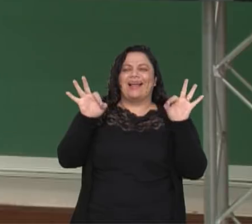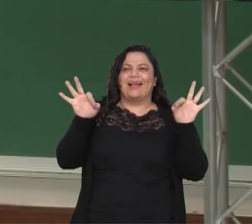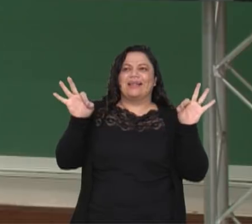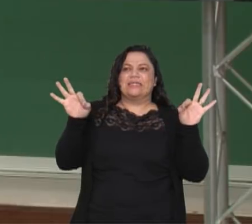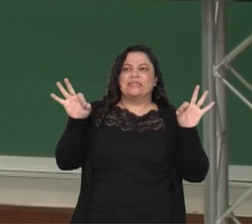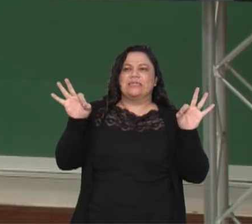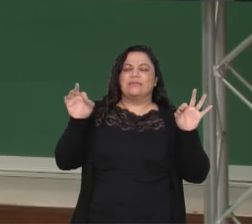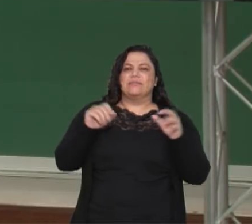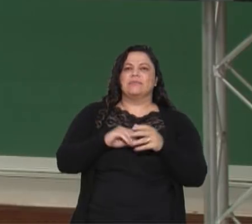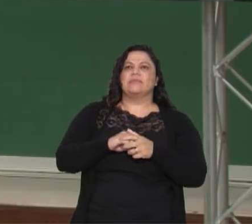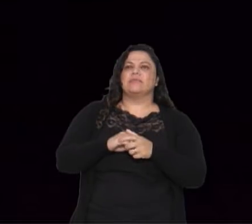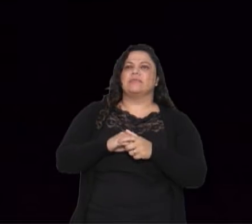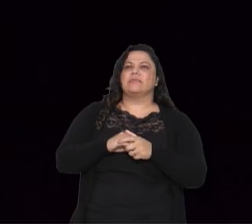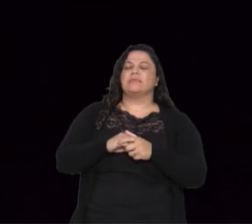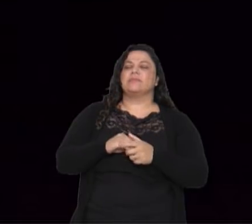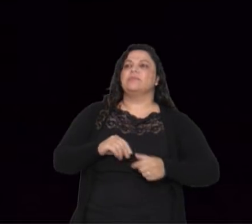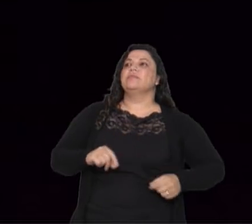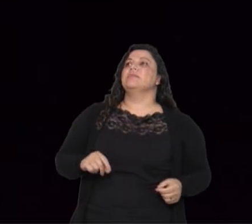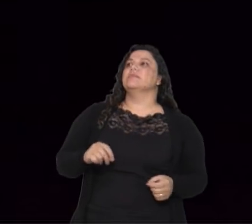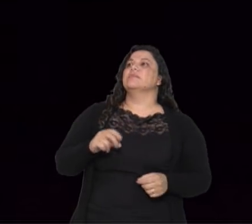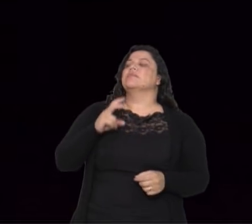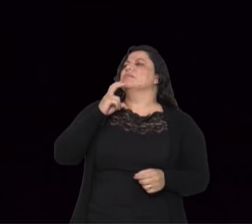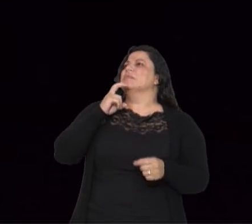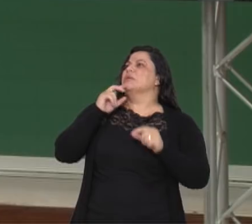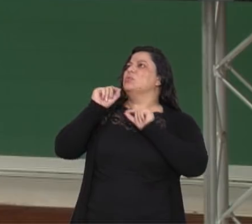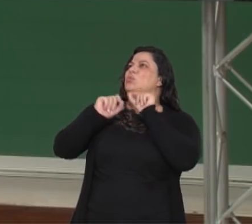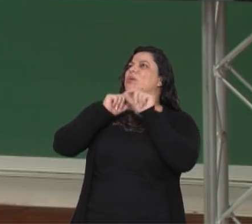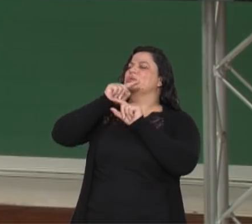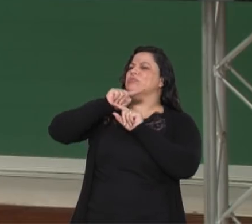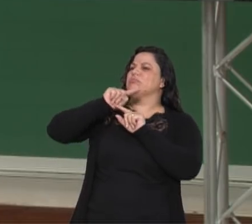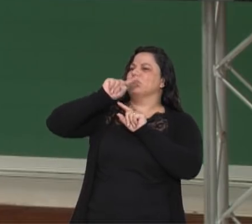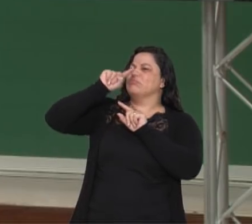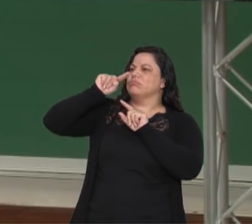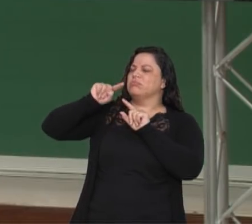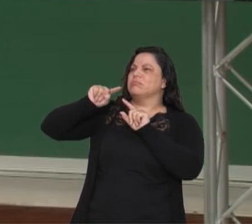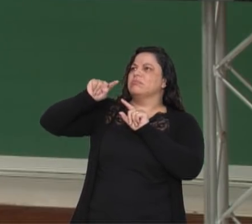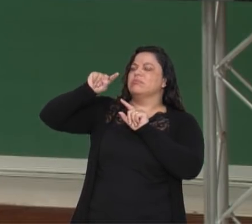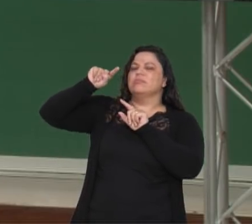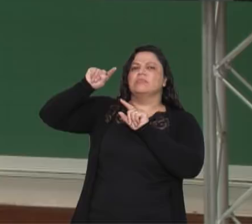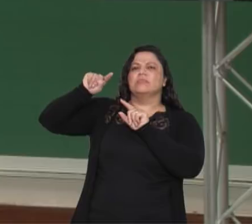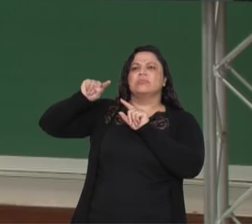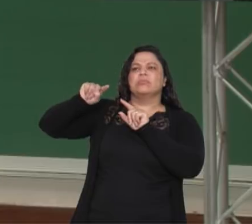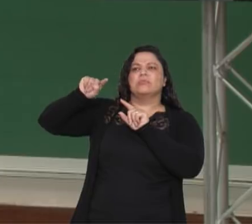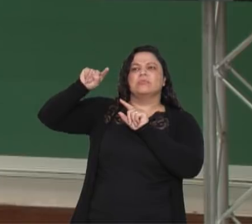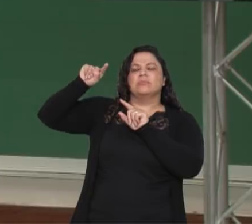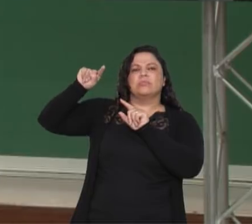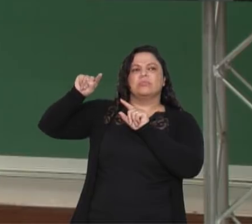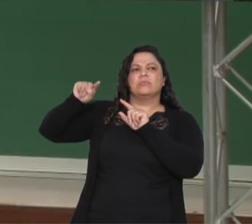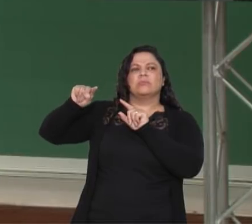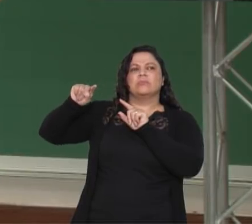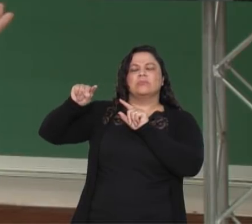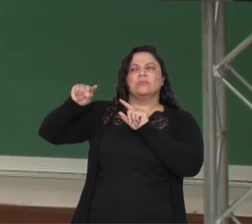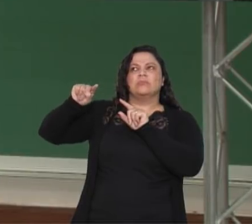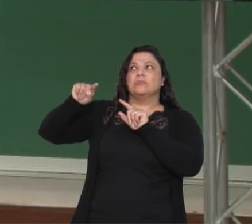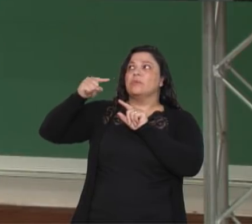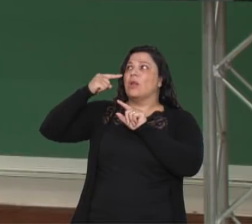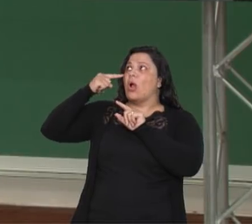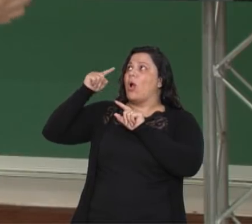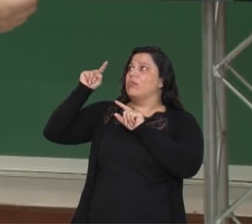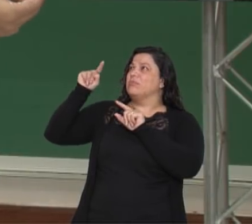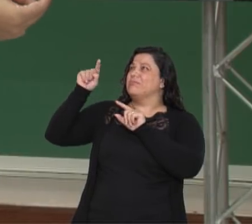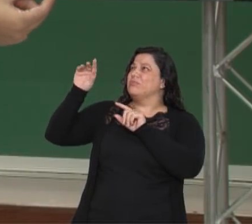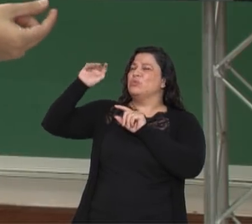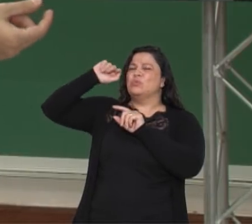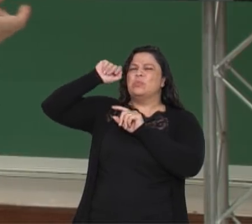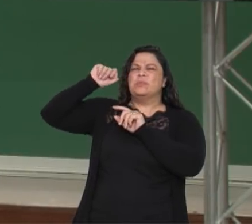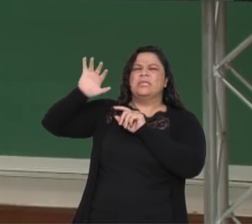uma pequena luz aparecendo ali. Por menor que ele seja, como está tudo o resto em silêncio, se for mesmo